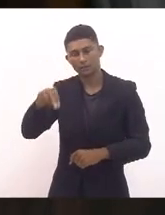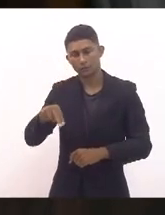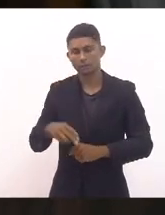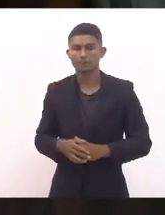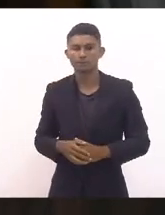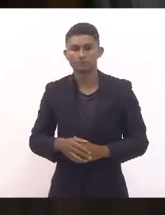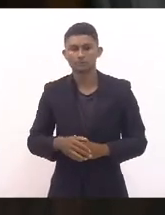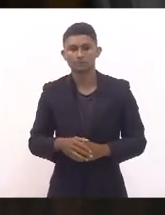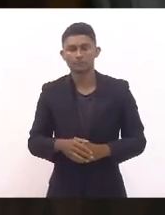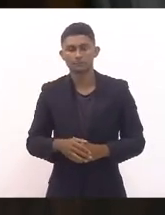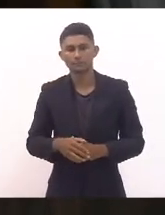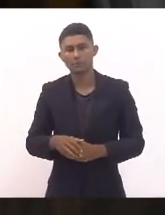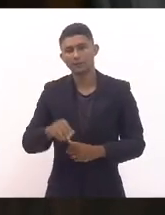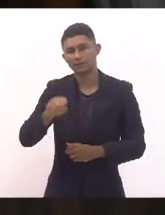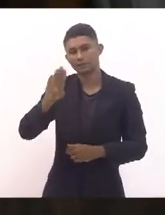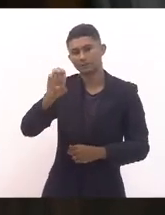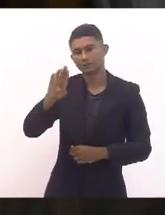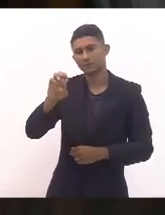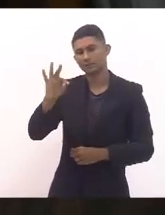Deputado Bebeto.